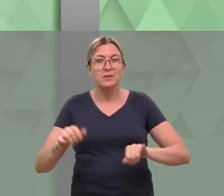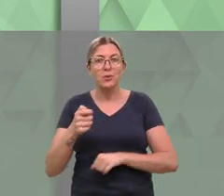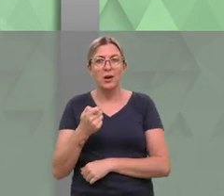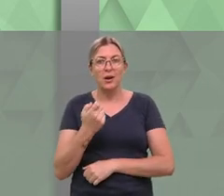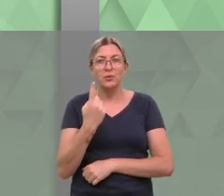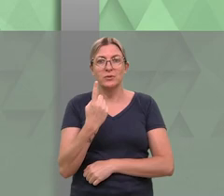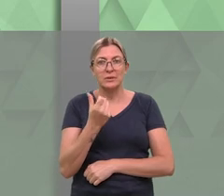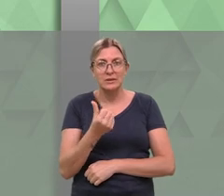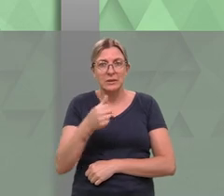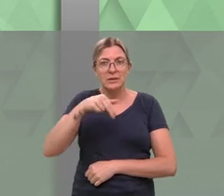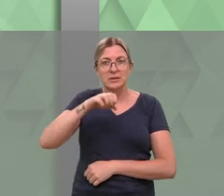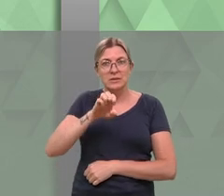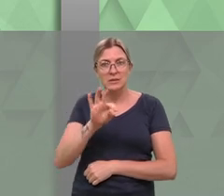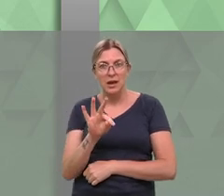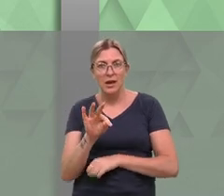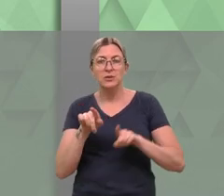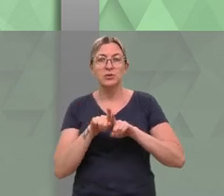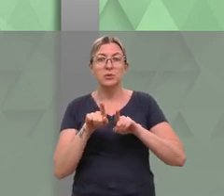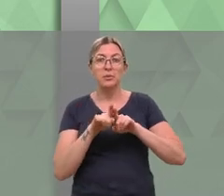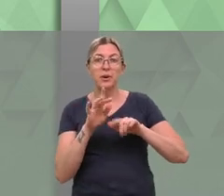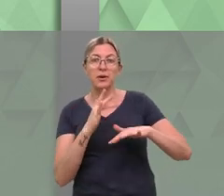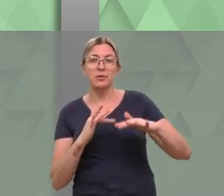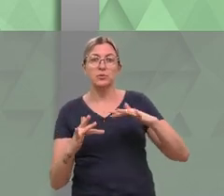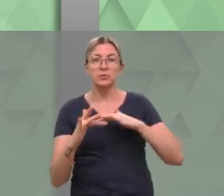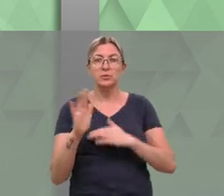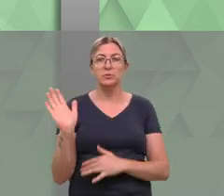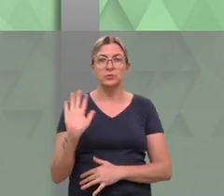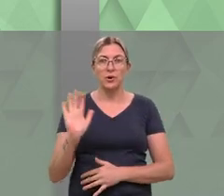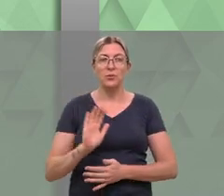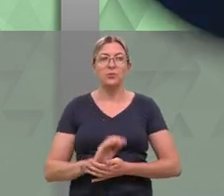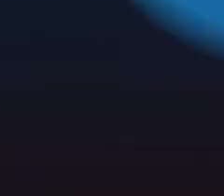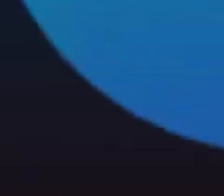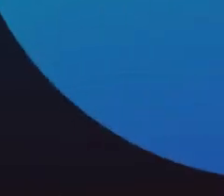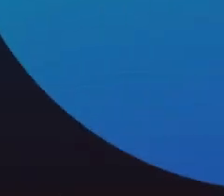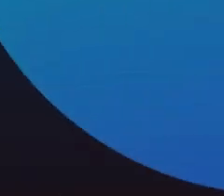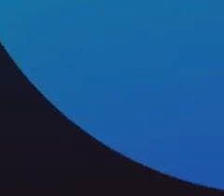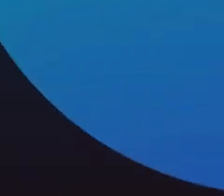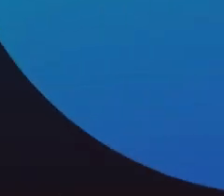canal 16 da NET e também pelas nossas redes sociais. Até mais.